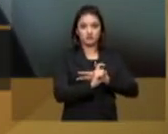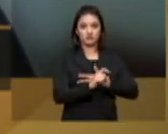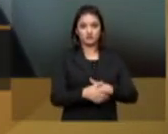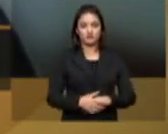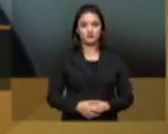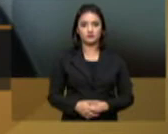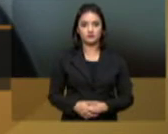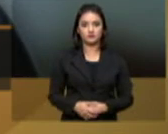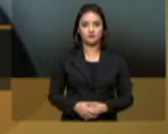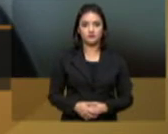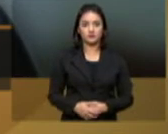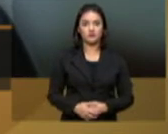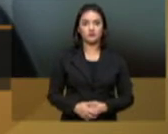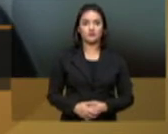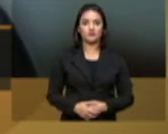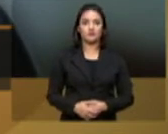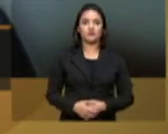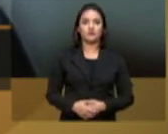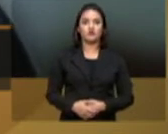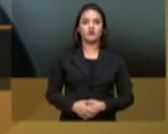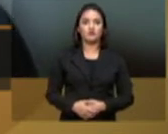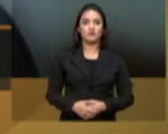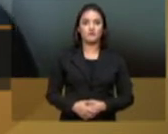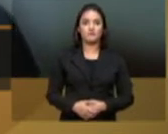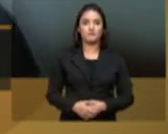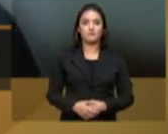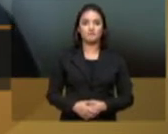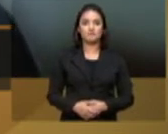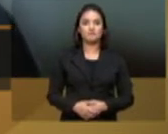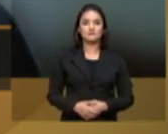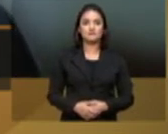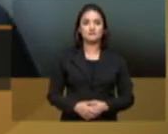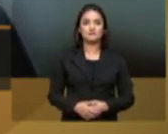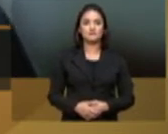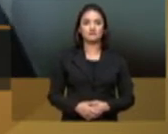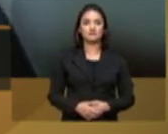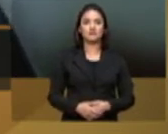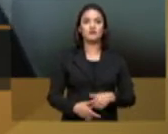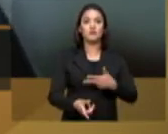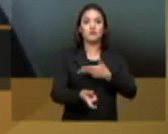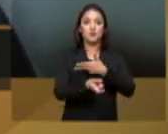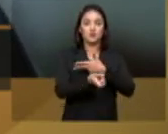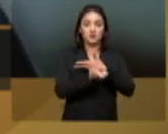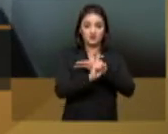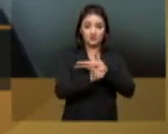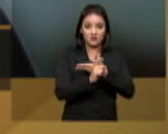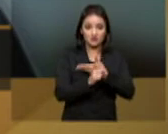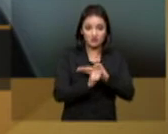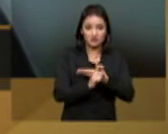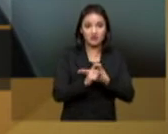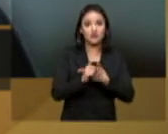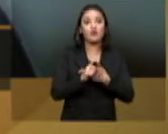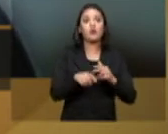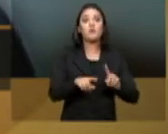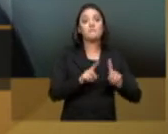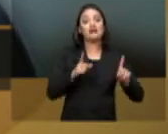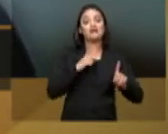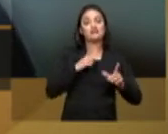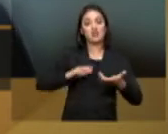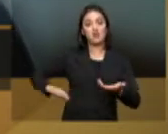com base em quê? Autorização legal, ou seja, autorização do Parlamento,